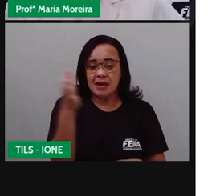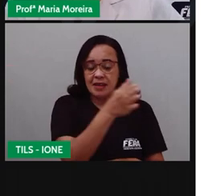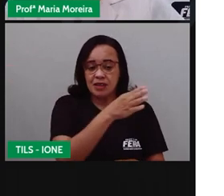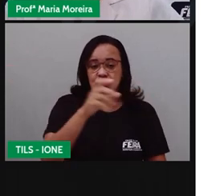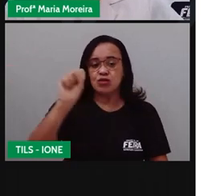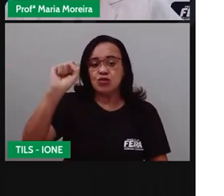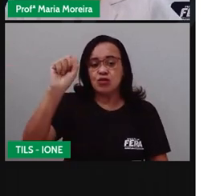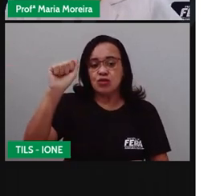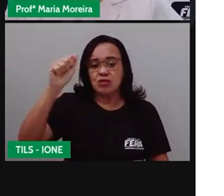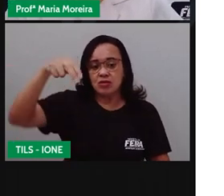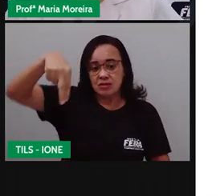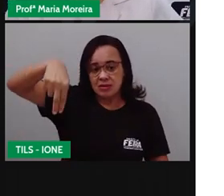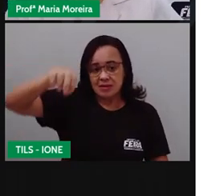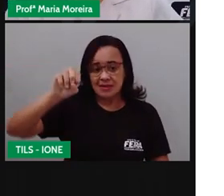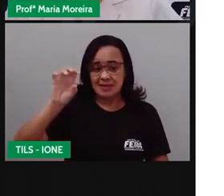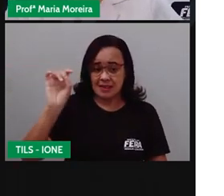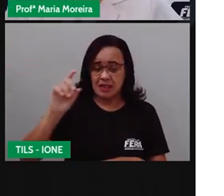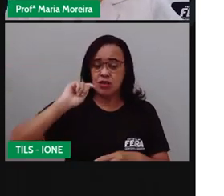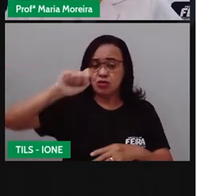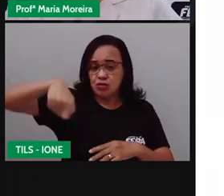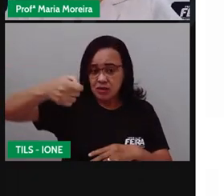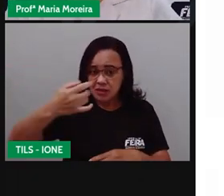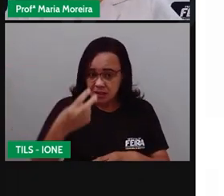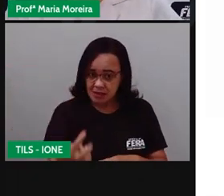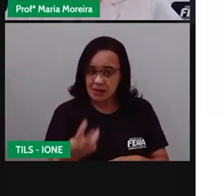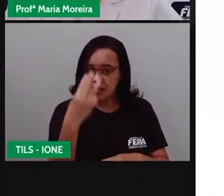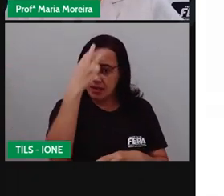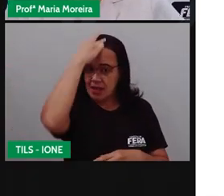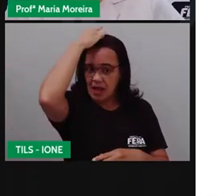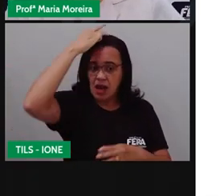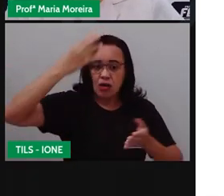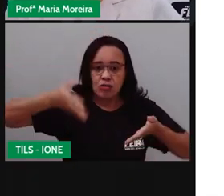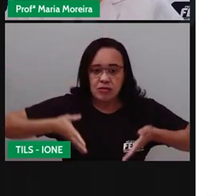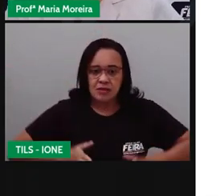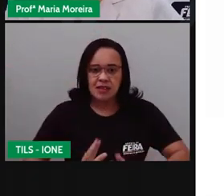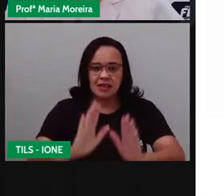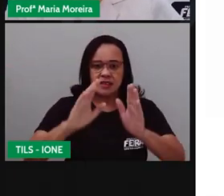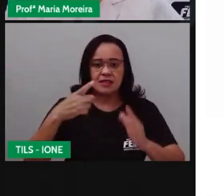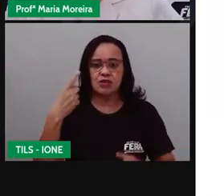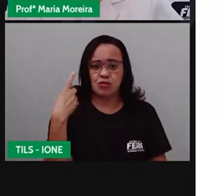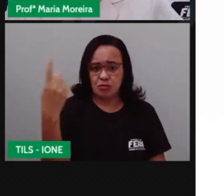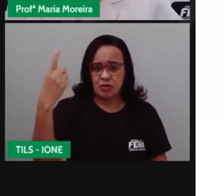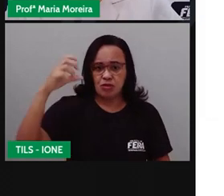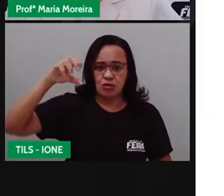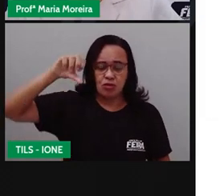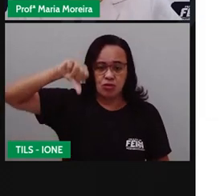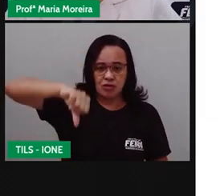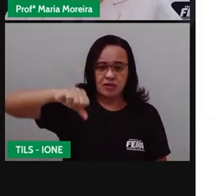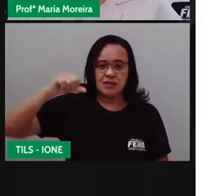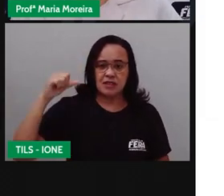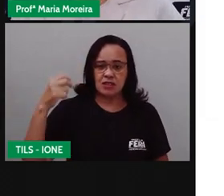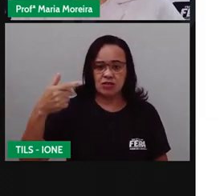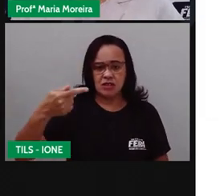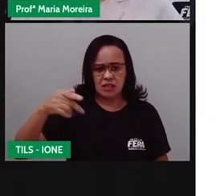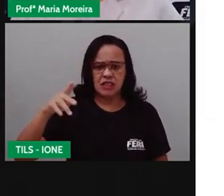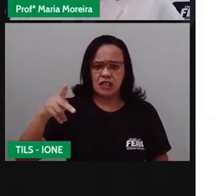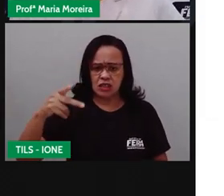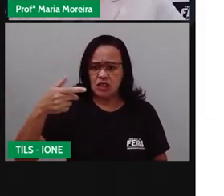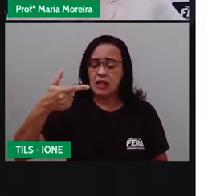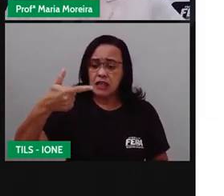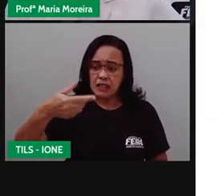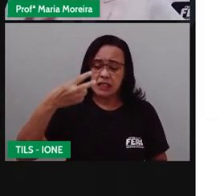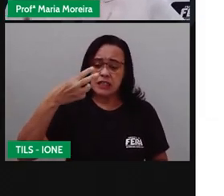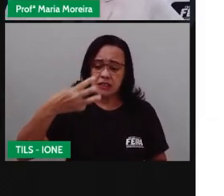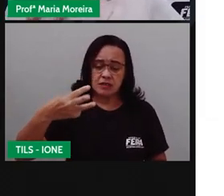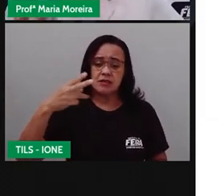1873 e morreu em 1932, contribuiu para que esse sonho se realizasse. Que sonho?